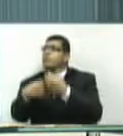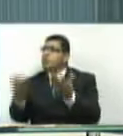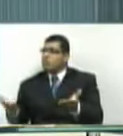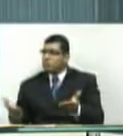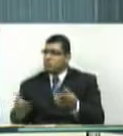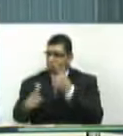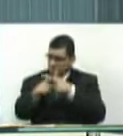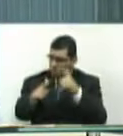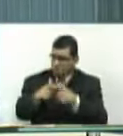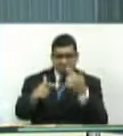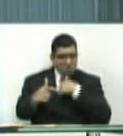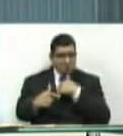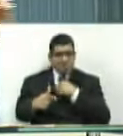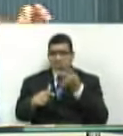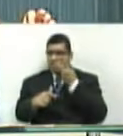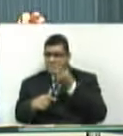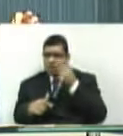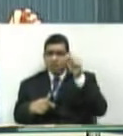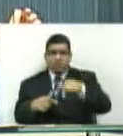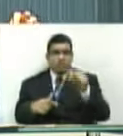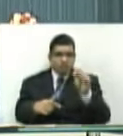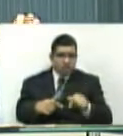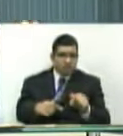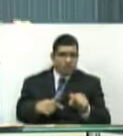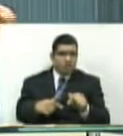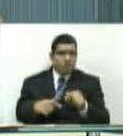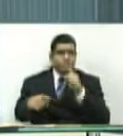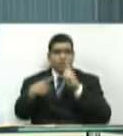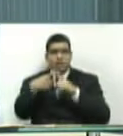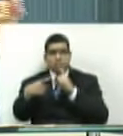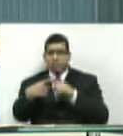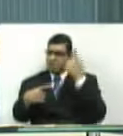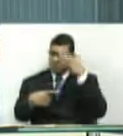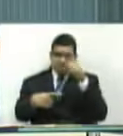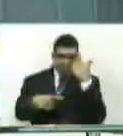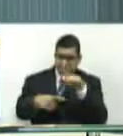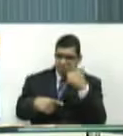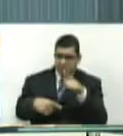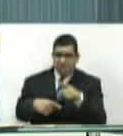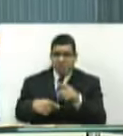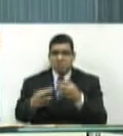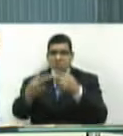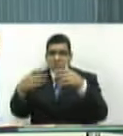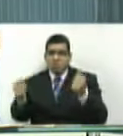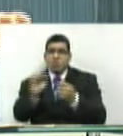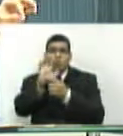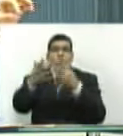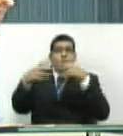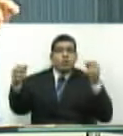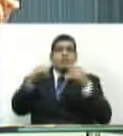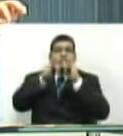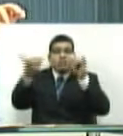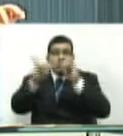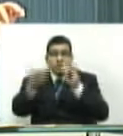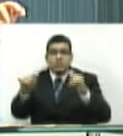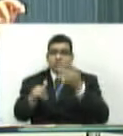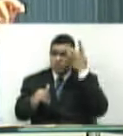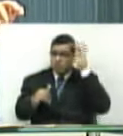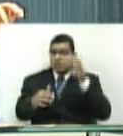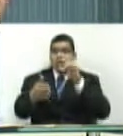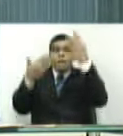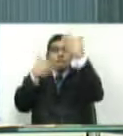E eu não estou nem falando aqui, porque não tenho elementos, não estou nem falando aqui